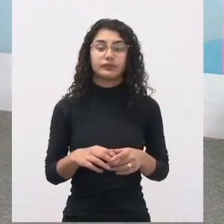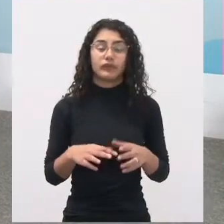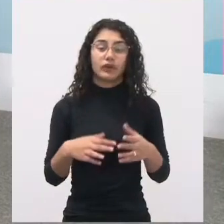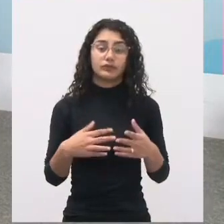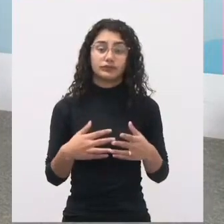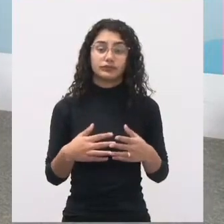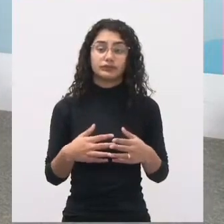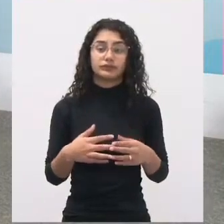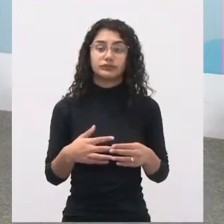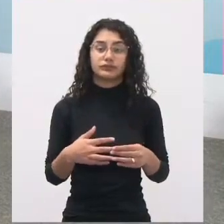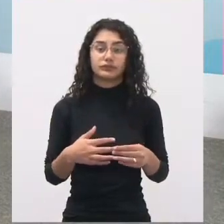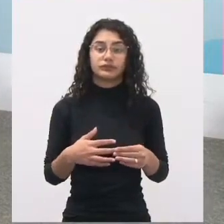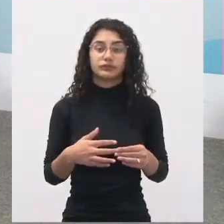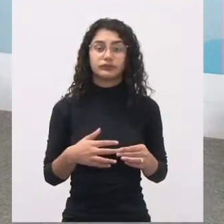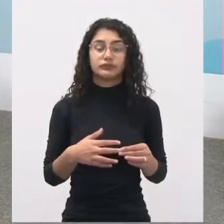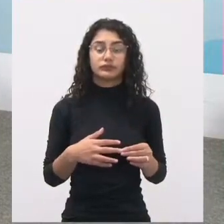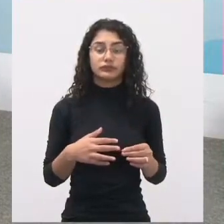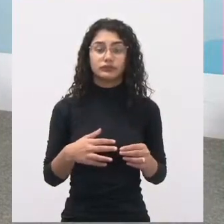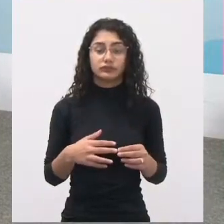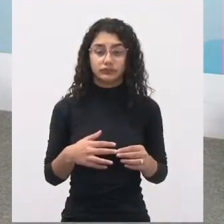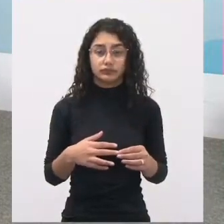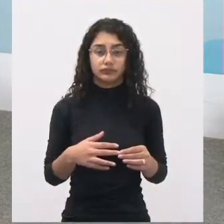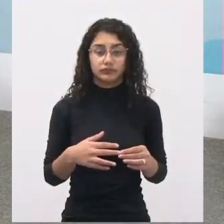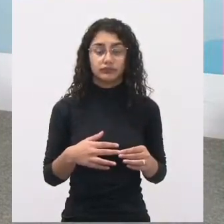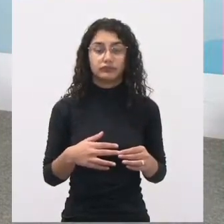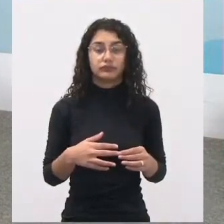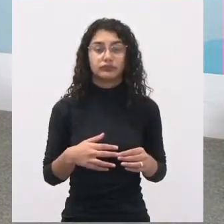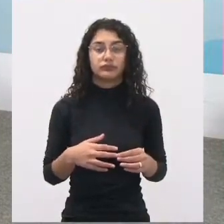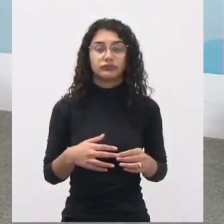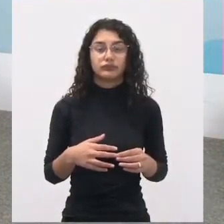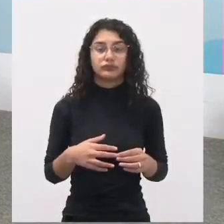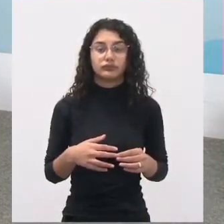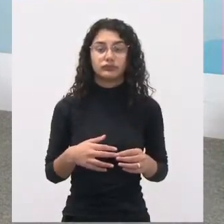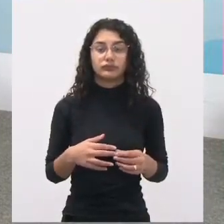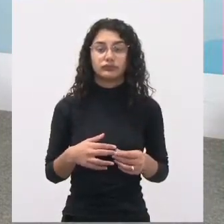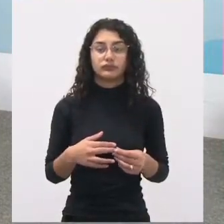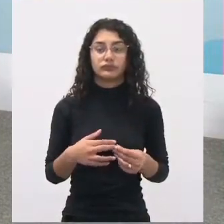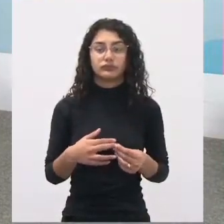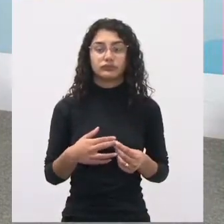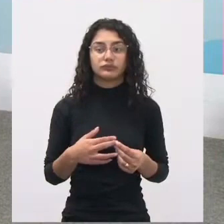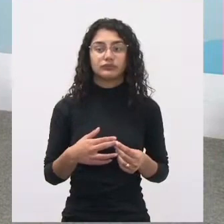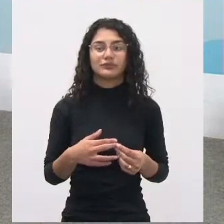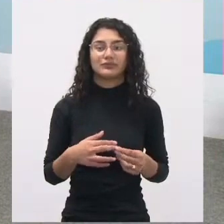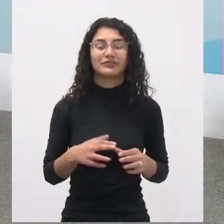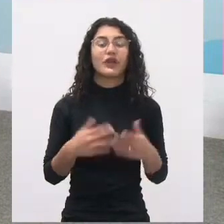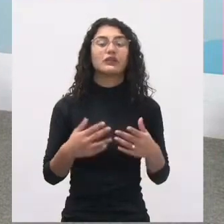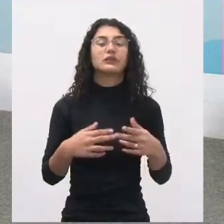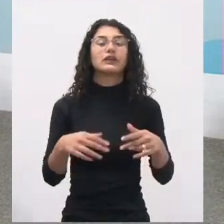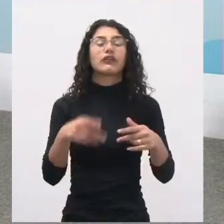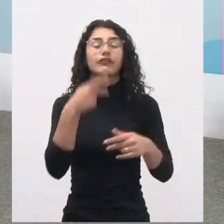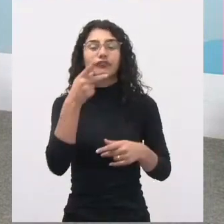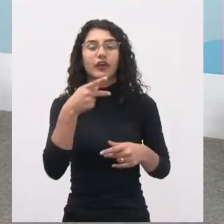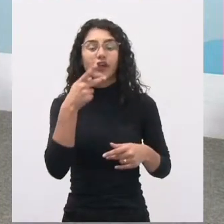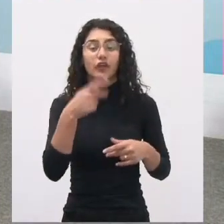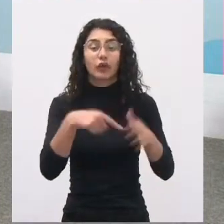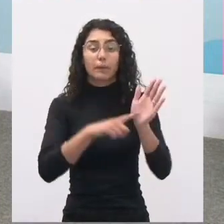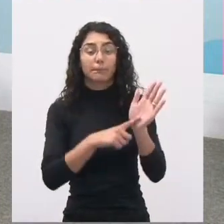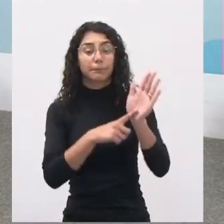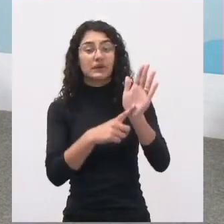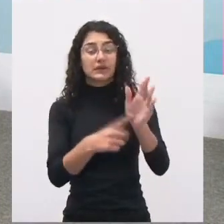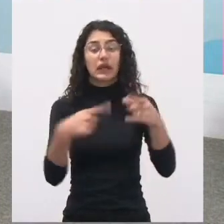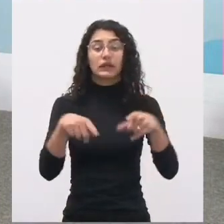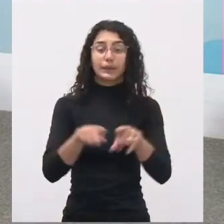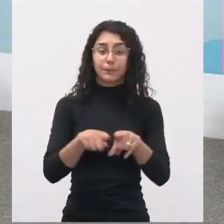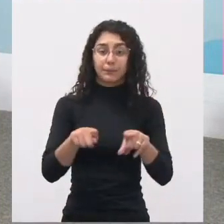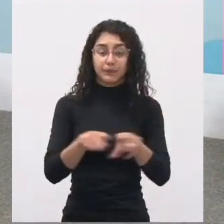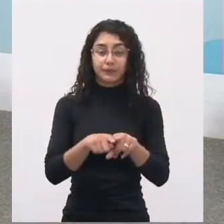diversidades, ou costumes, ou ambientes escolares. Então, dentro disso tudo que nós estamos falando, vale destacar, né, que